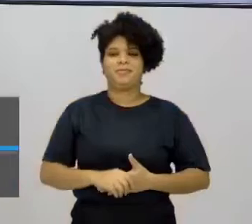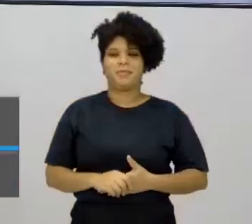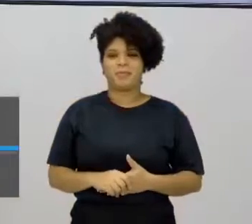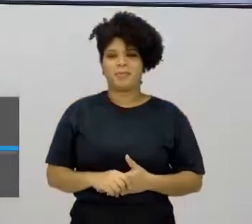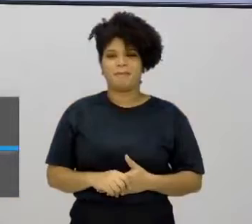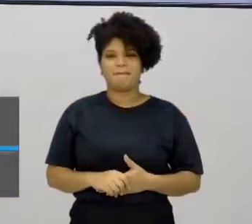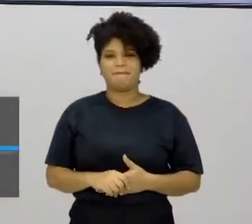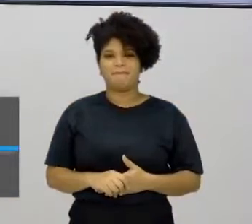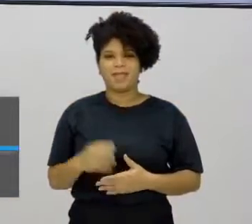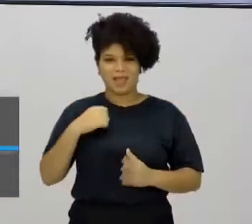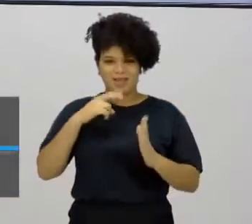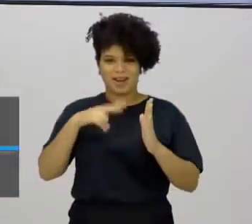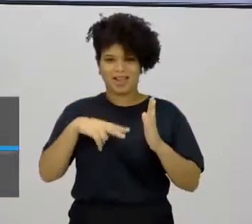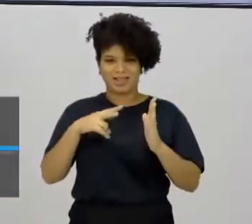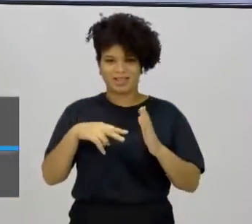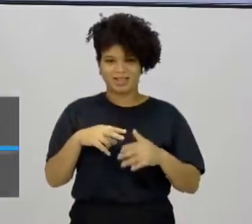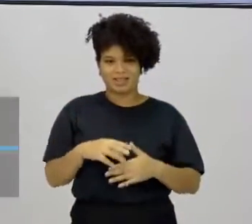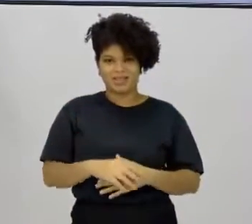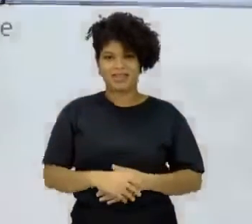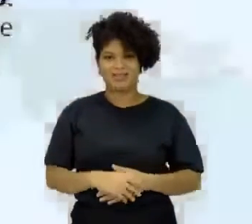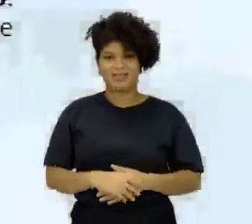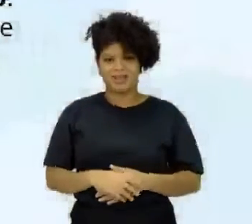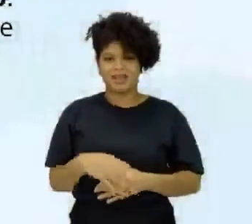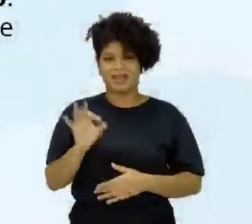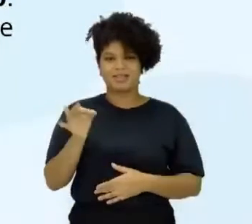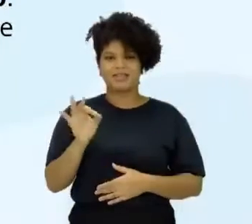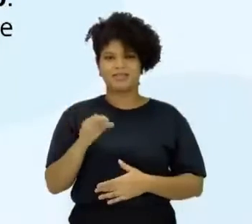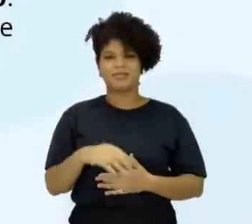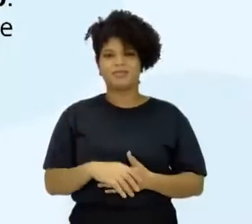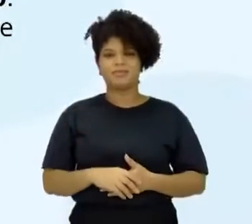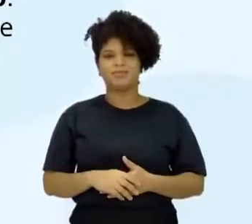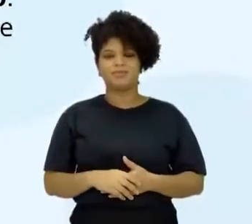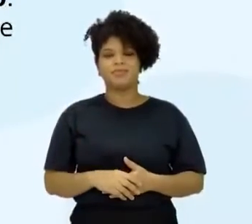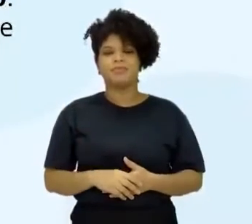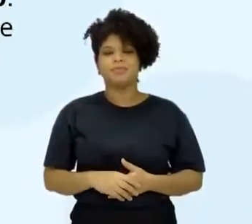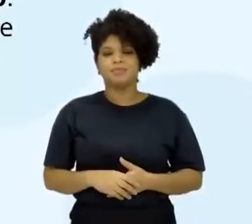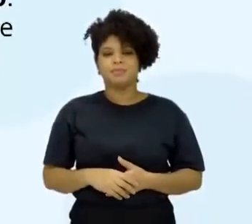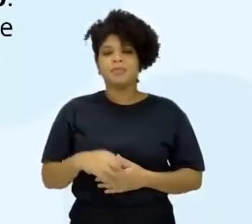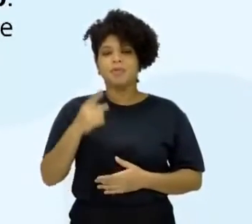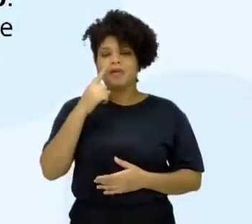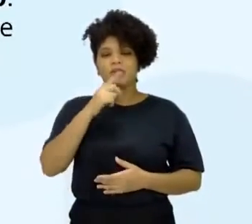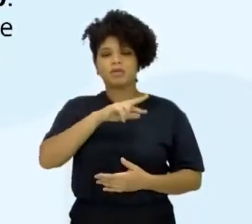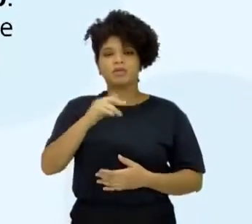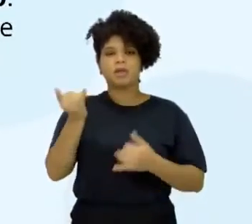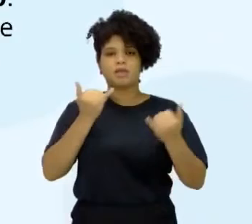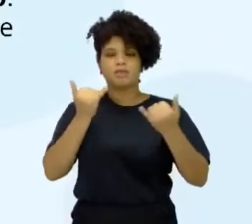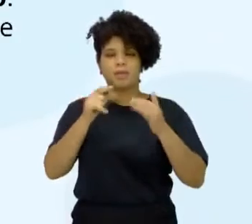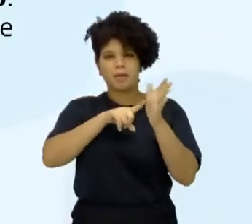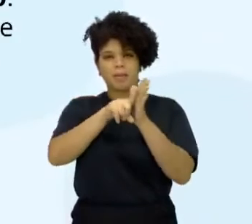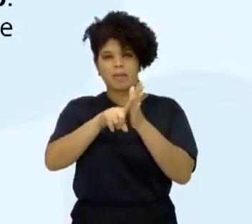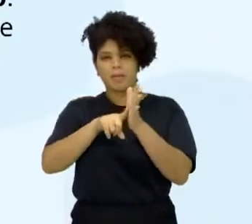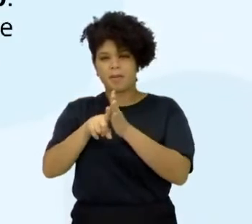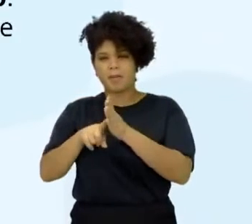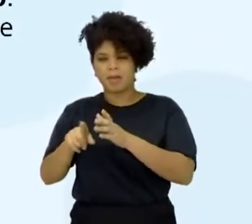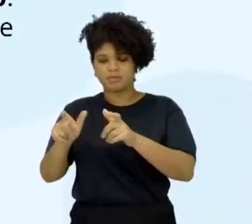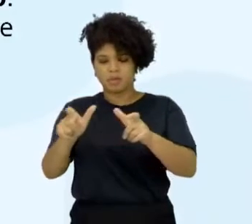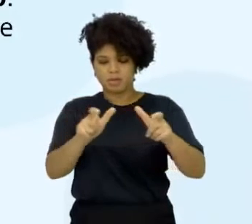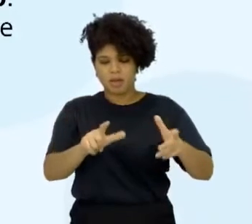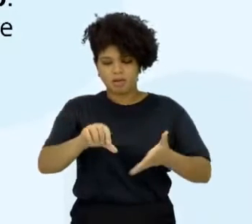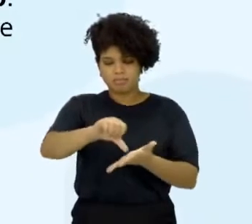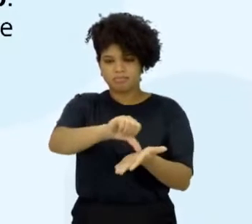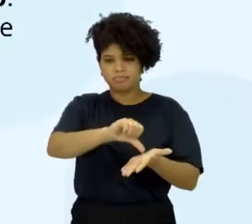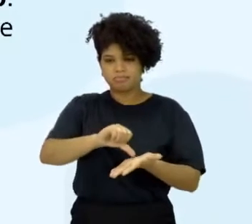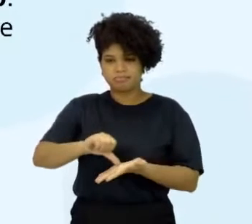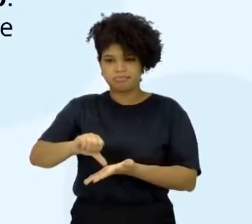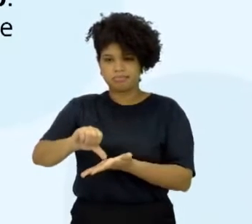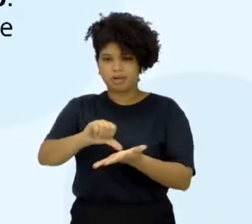quiser, eu leio os fluxos. Cadê os fluxos? Então vamos ler, vai, João, vamos lá. Os fluxos aqui. Então, conjuntos de informações e análises geográficas